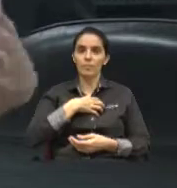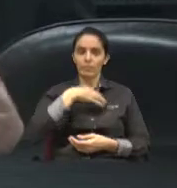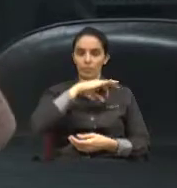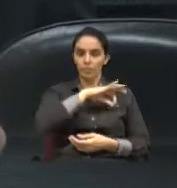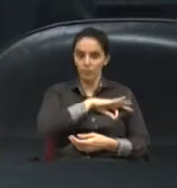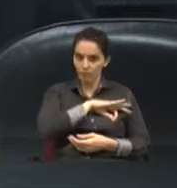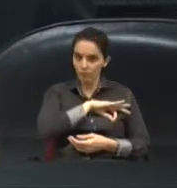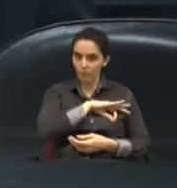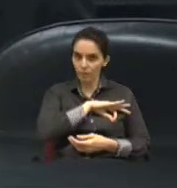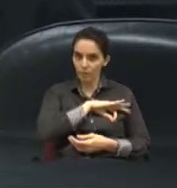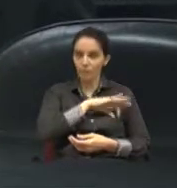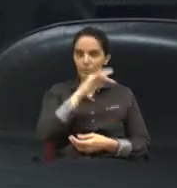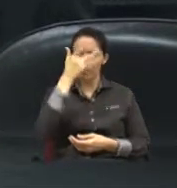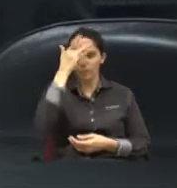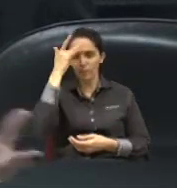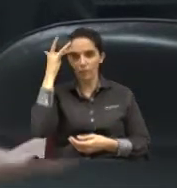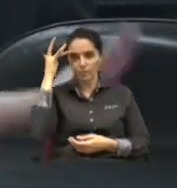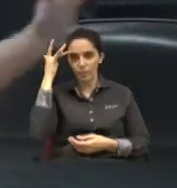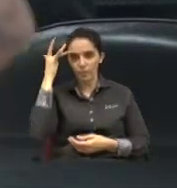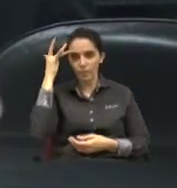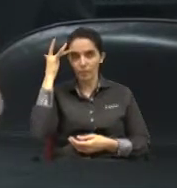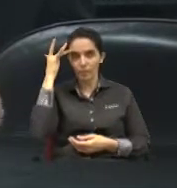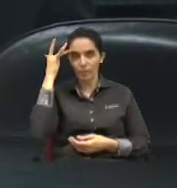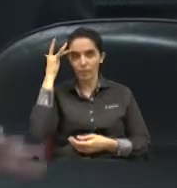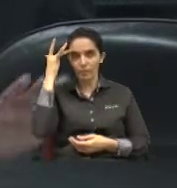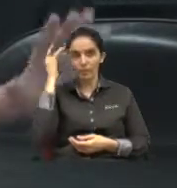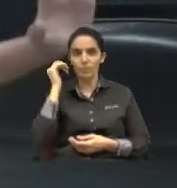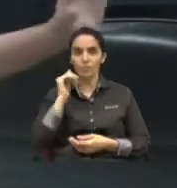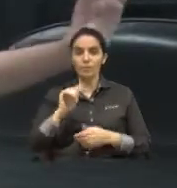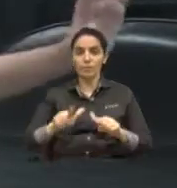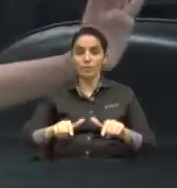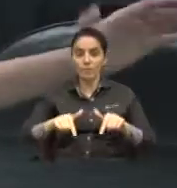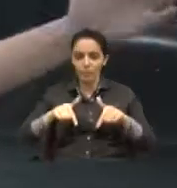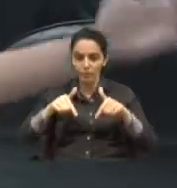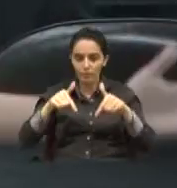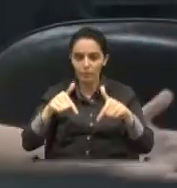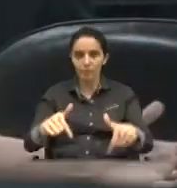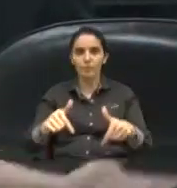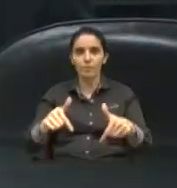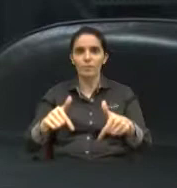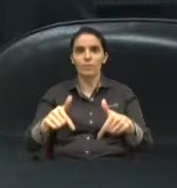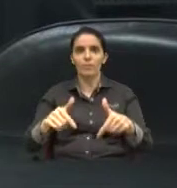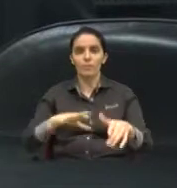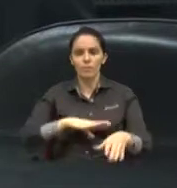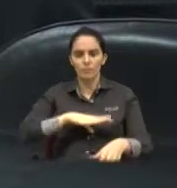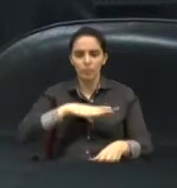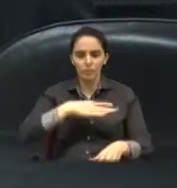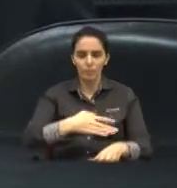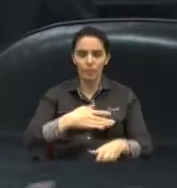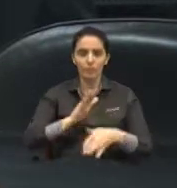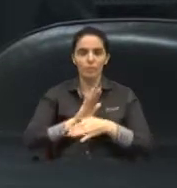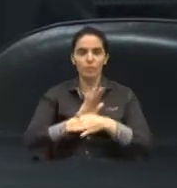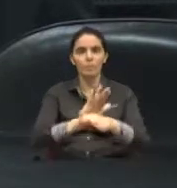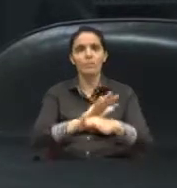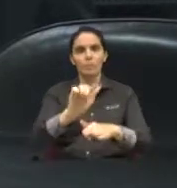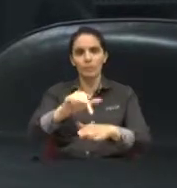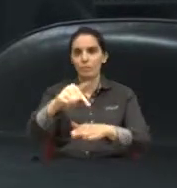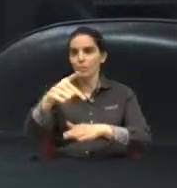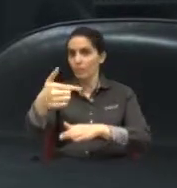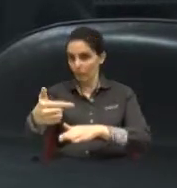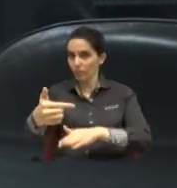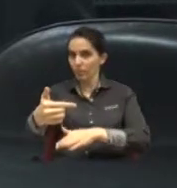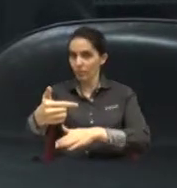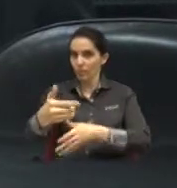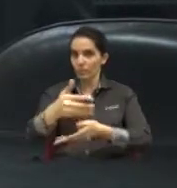estas pessoas que colocam a própria vida em segundo plano em prol de um coletivo, sem sombra de dúvidas,